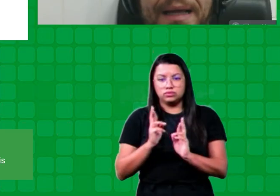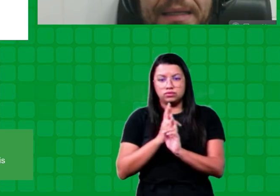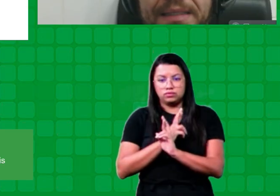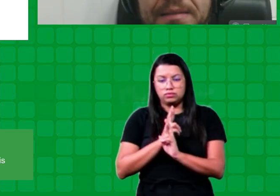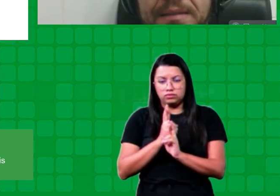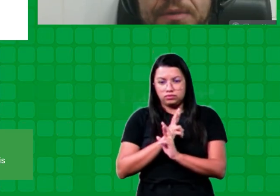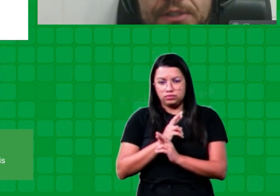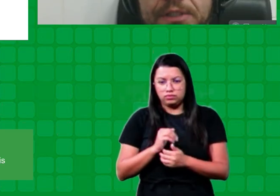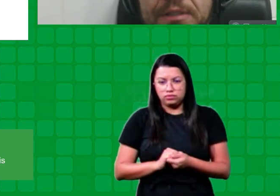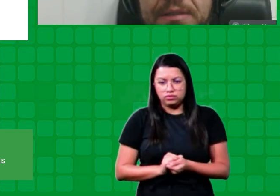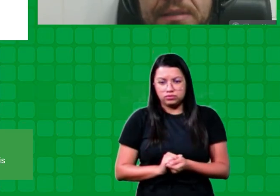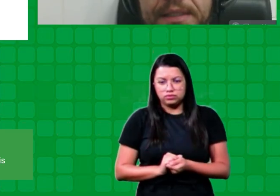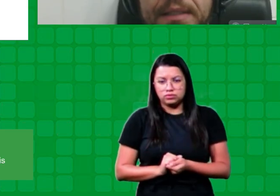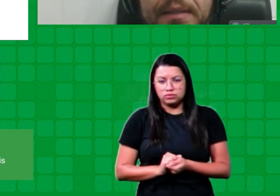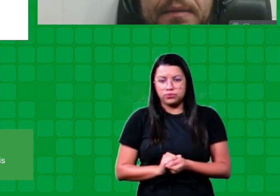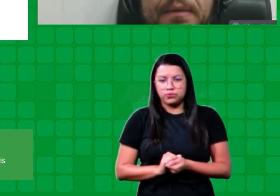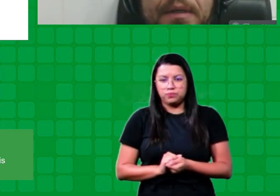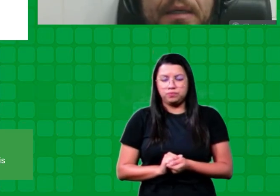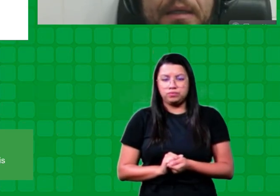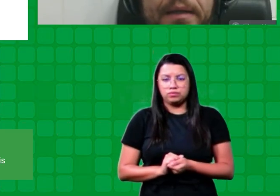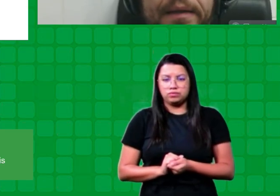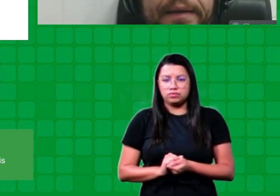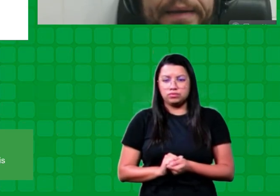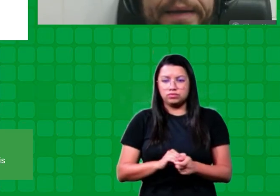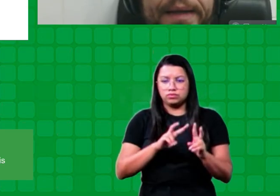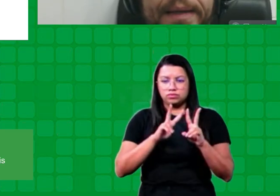relacionado à questão da gente inserir